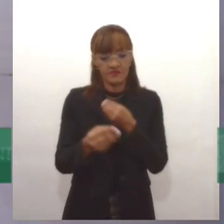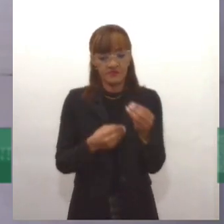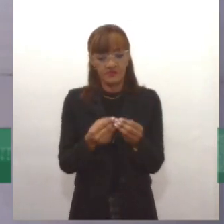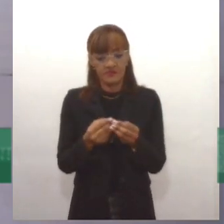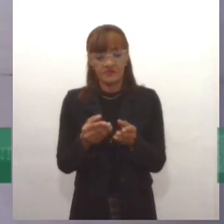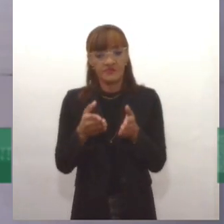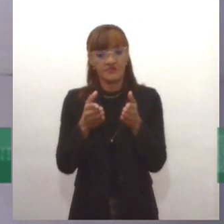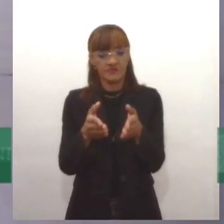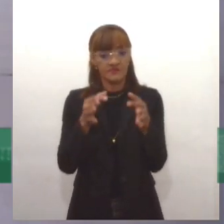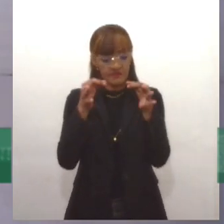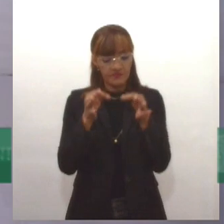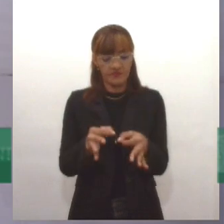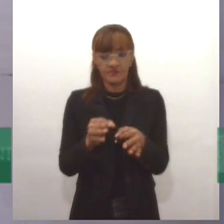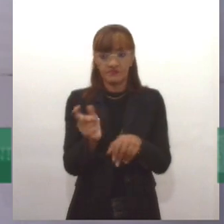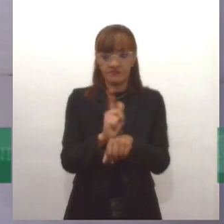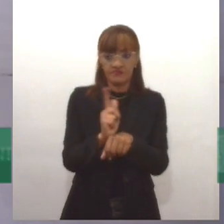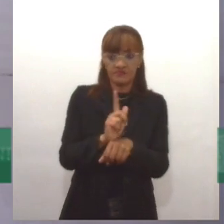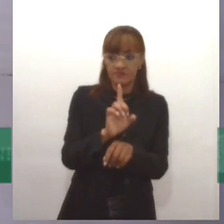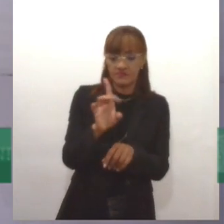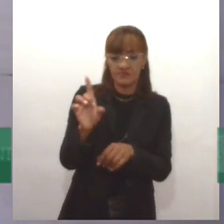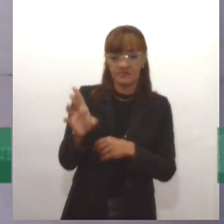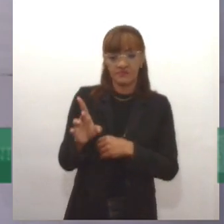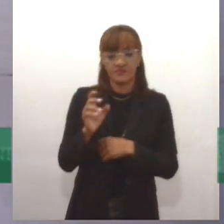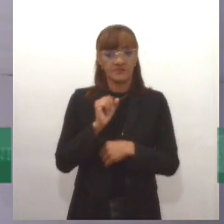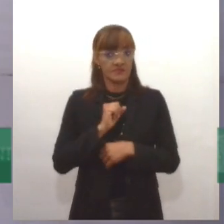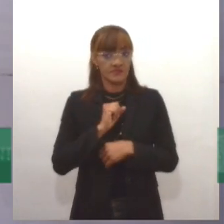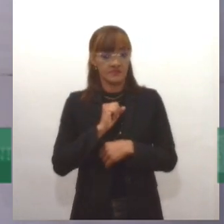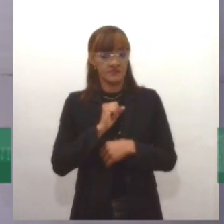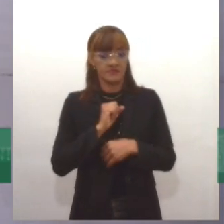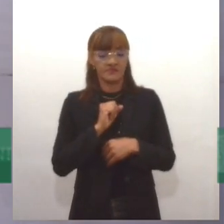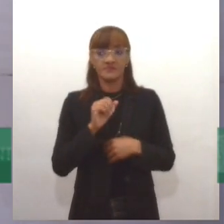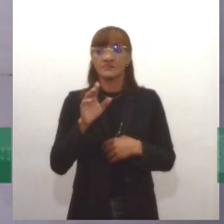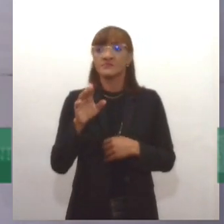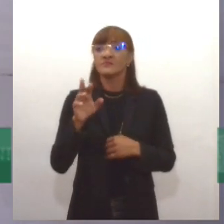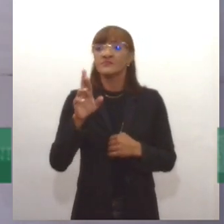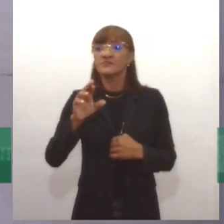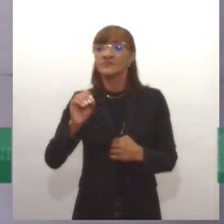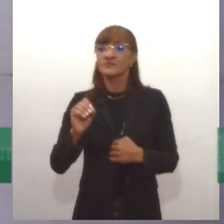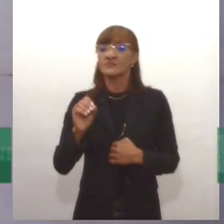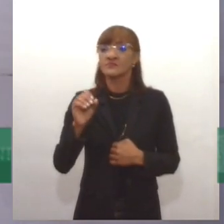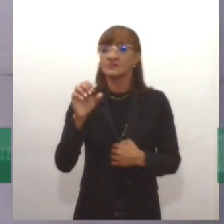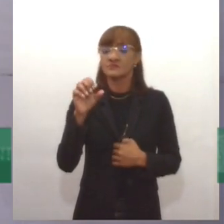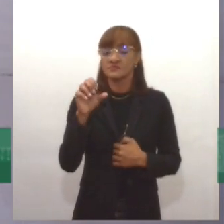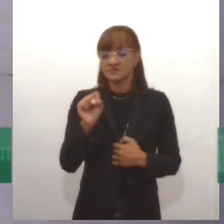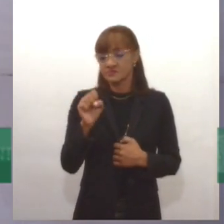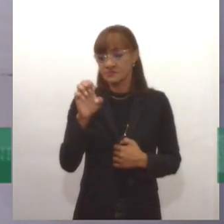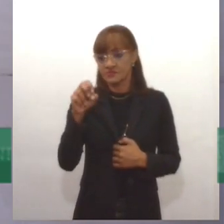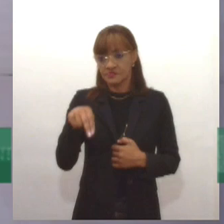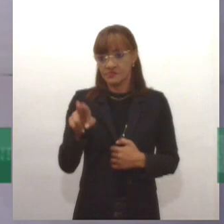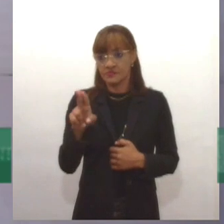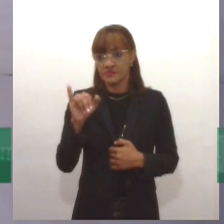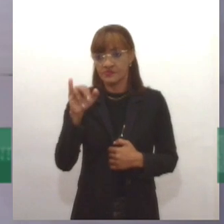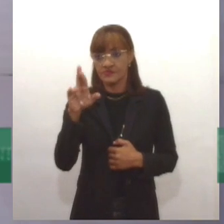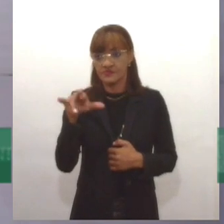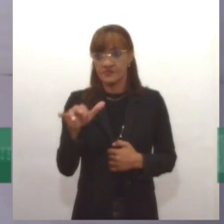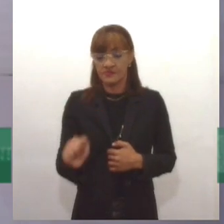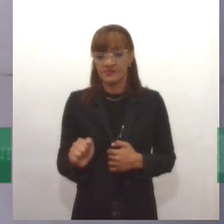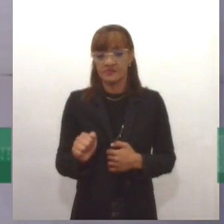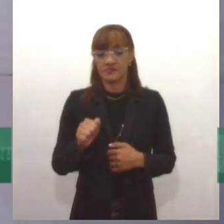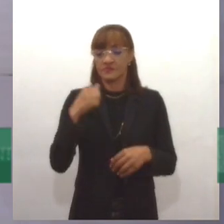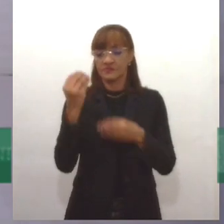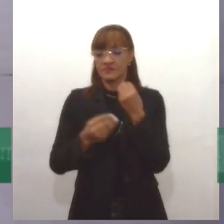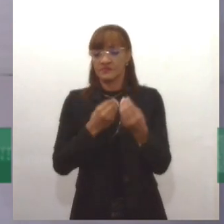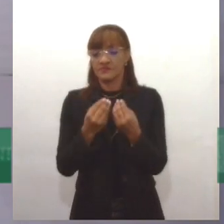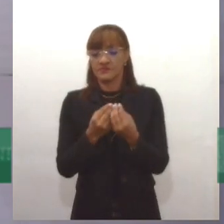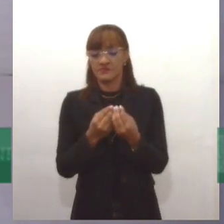gestores e gestoras públicas. Agora, Rosiniura, ao lado disso, né, nessa discussão, tem uma decisão importante aí tomada pelo